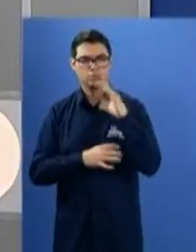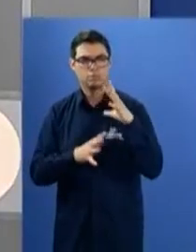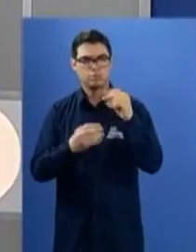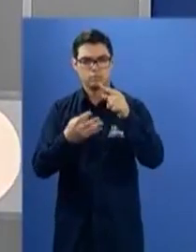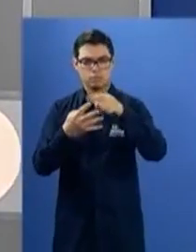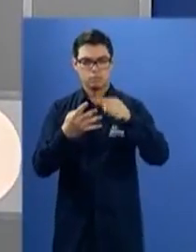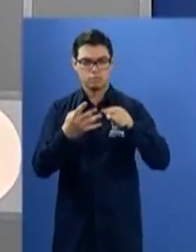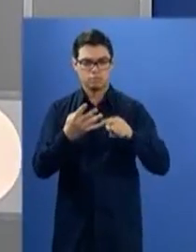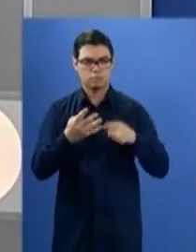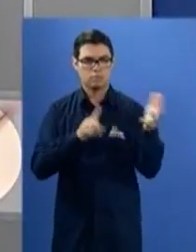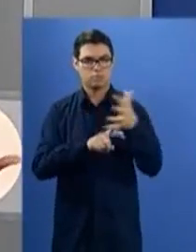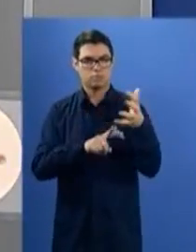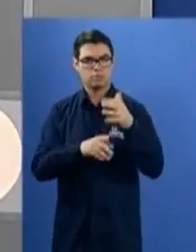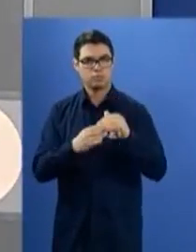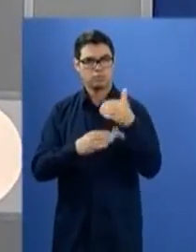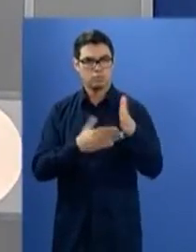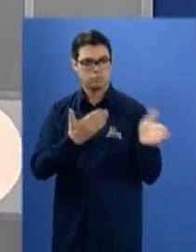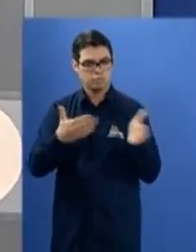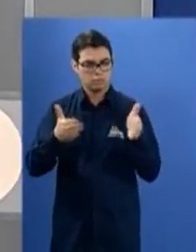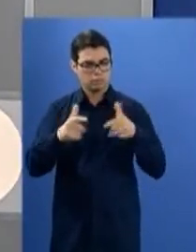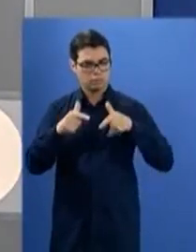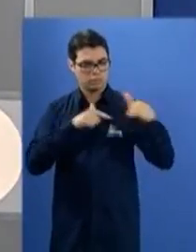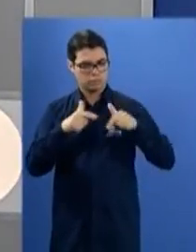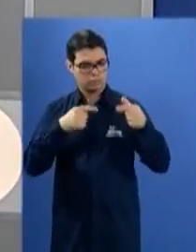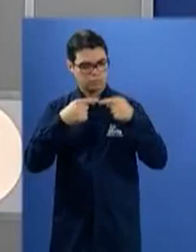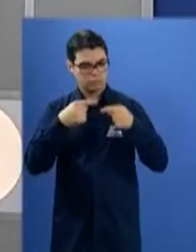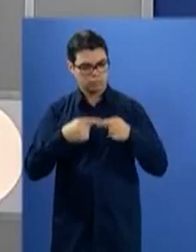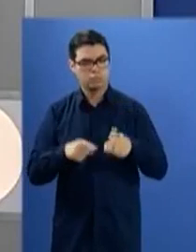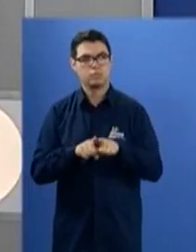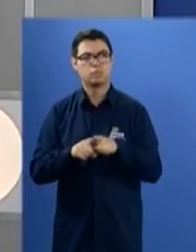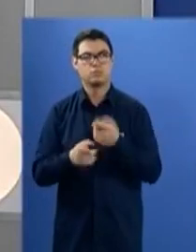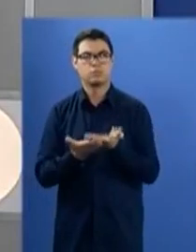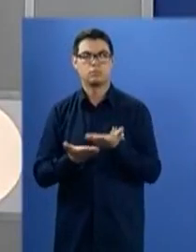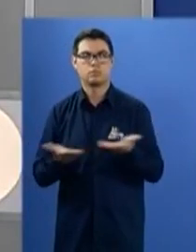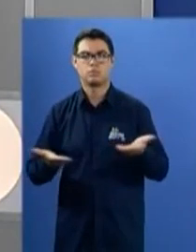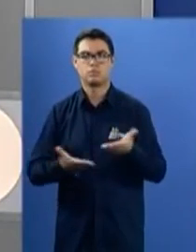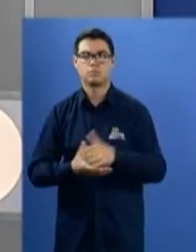que influenciam e a diferença entre produtividade e produção.